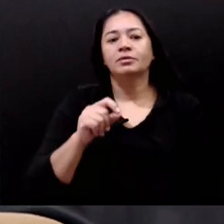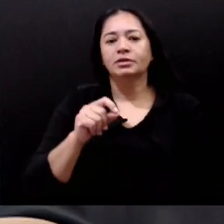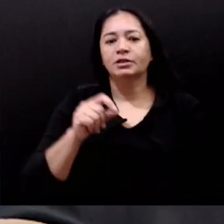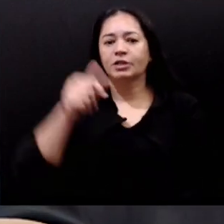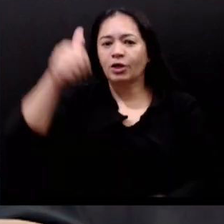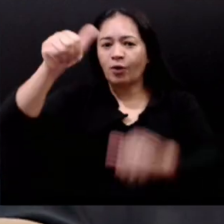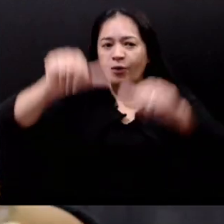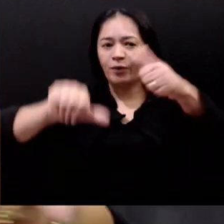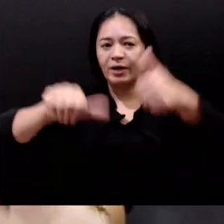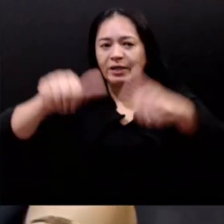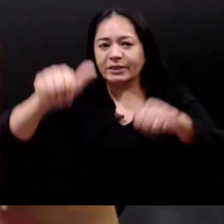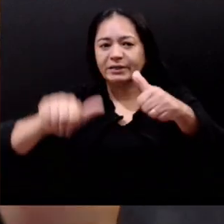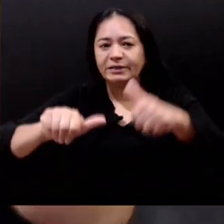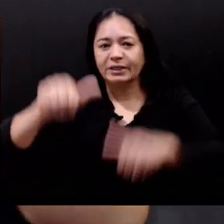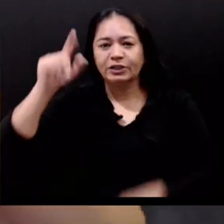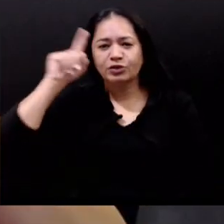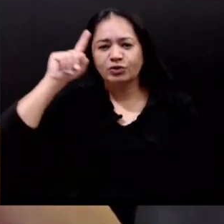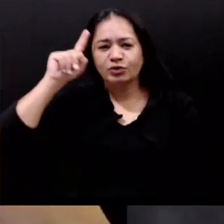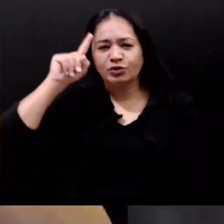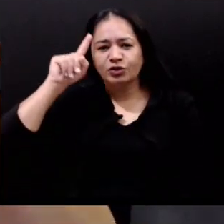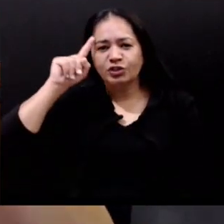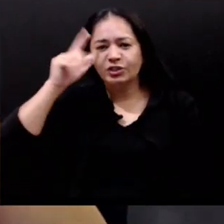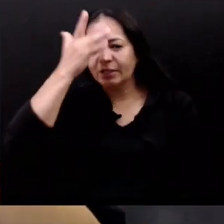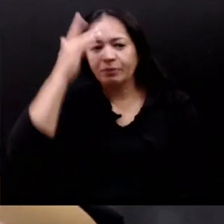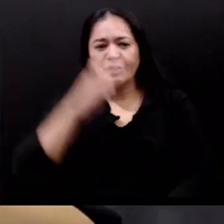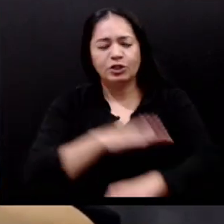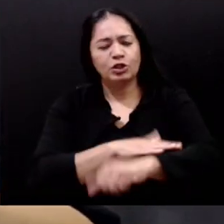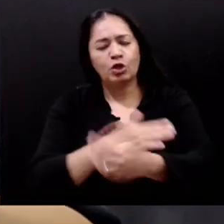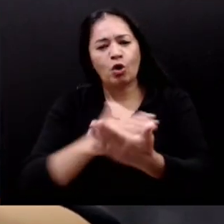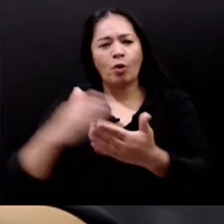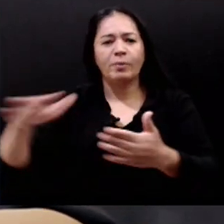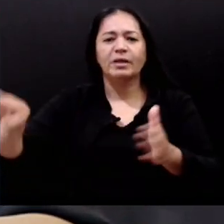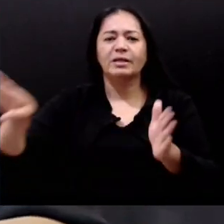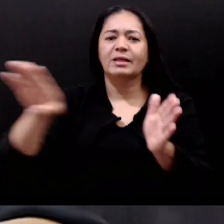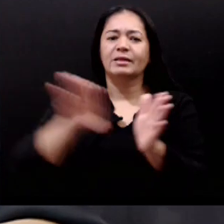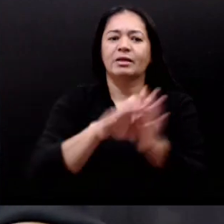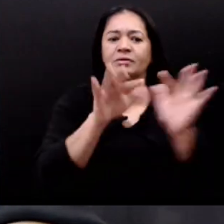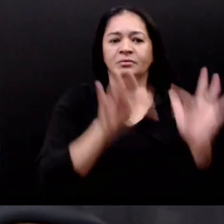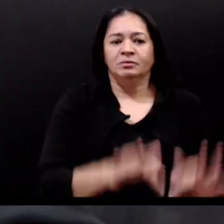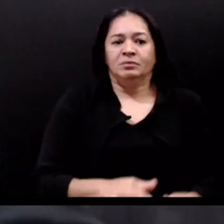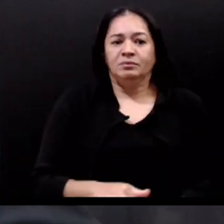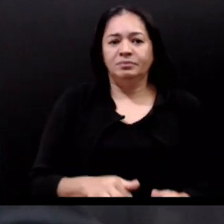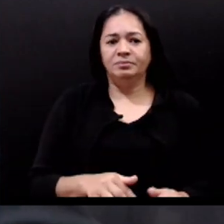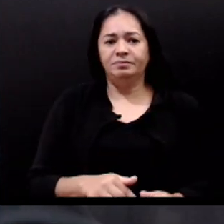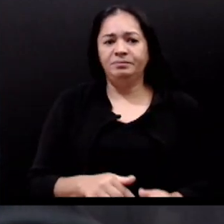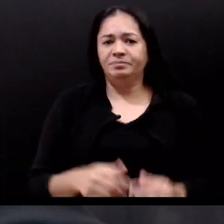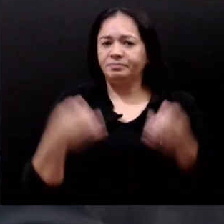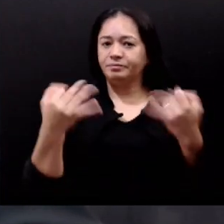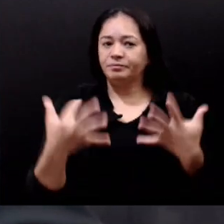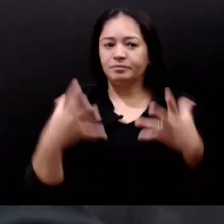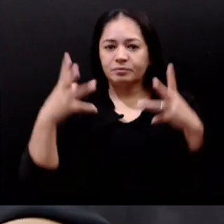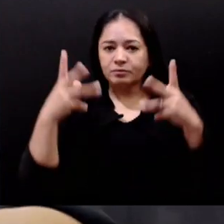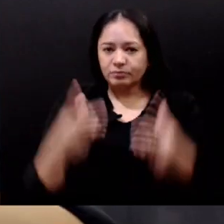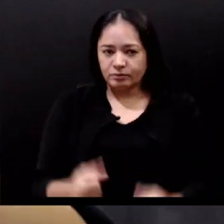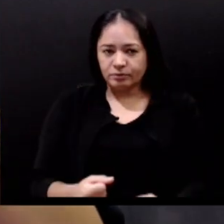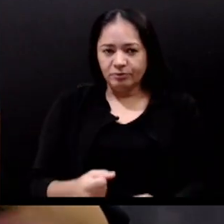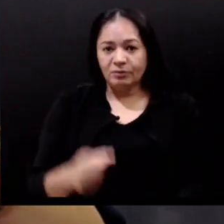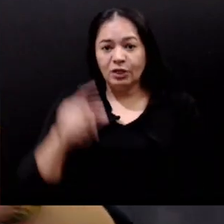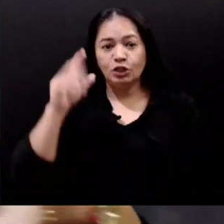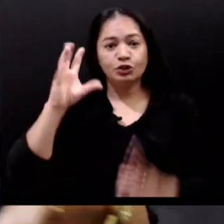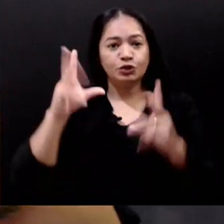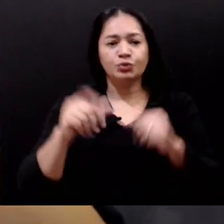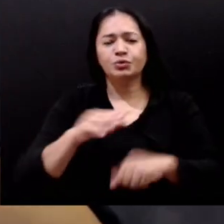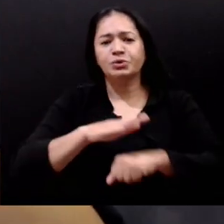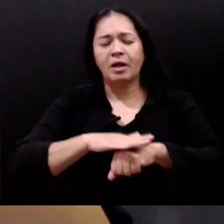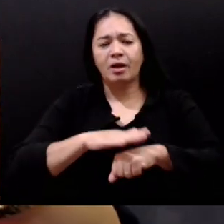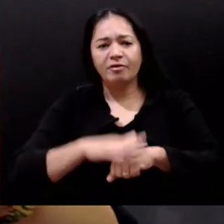do começo ao fim, e se ela tem rotinas alternadas também, ela vai me falar parte por parte do dia tudo que ela faz, e a gente tenta